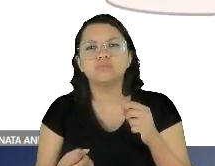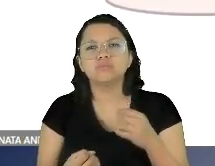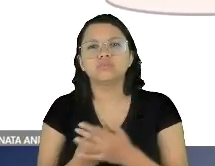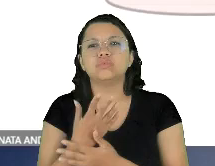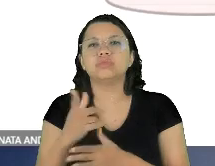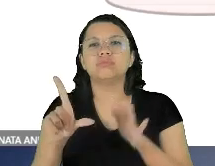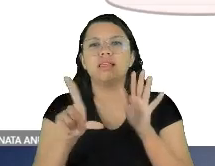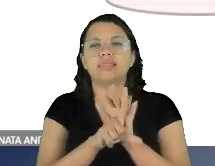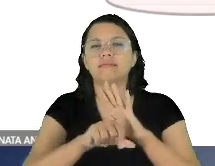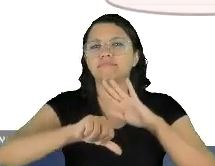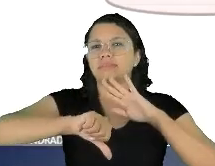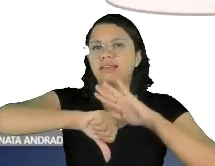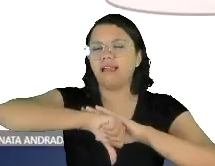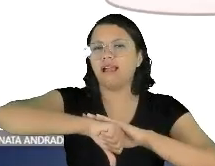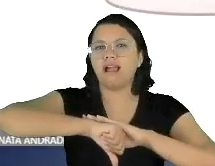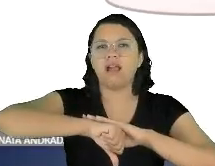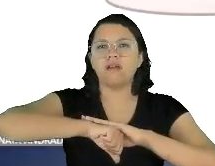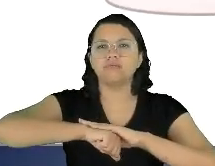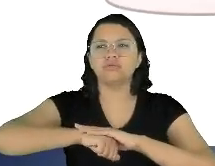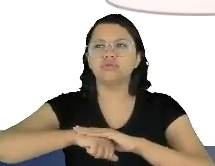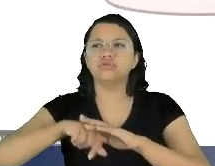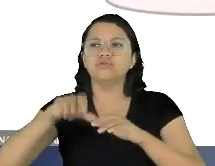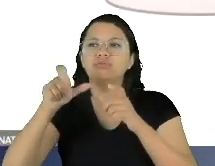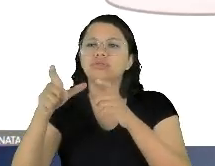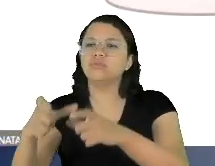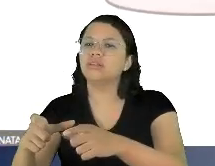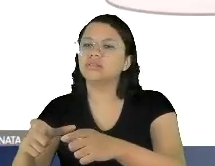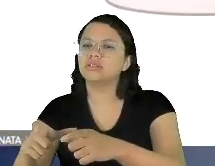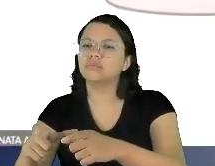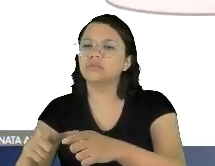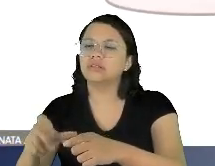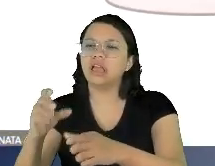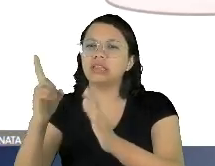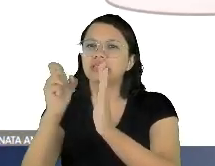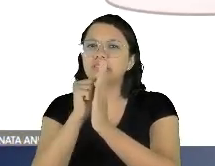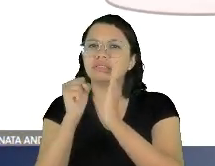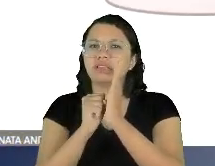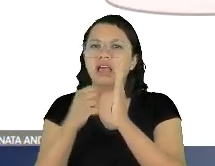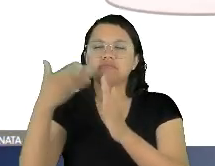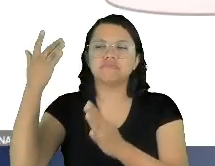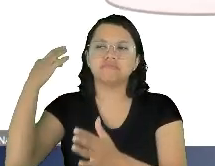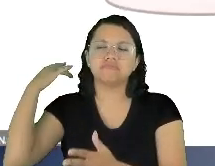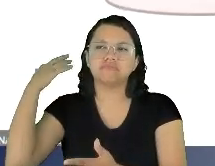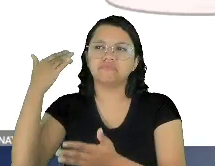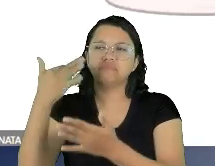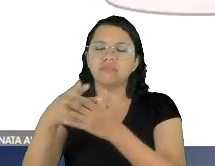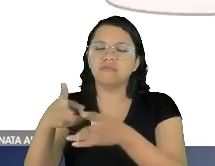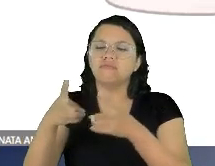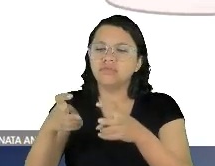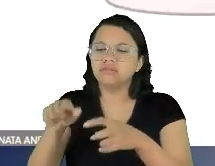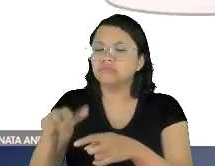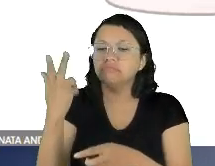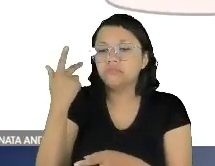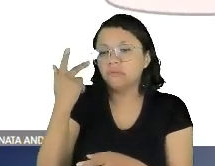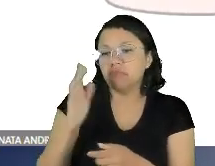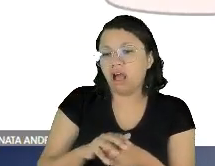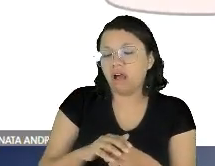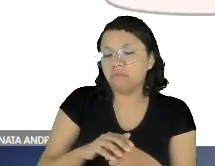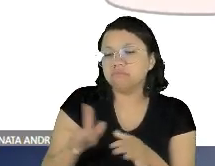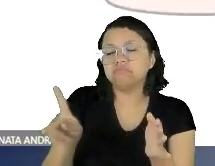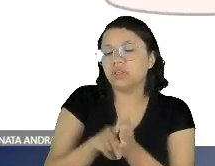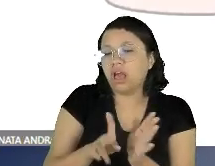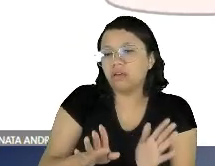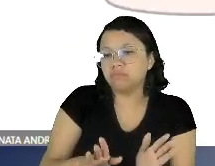penal incriminadora de um fato que durante séculos era considerado normal, natural e